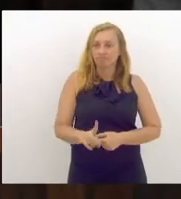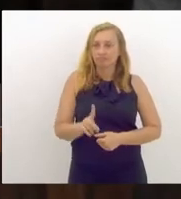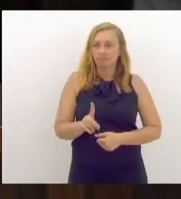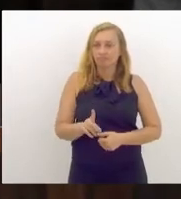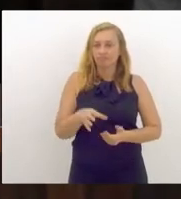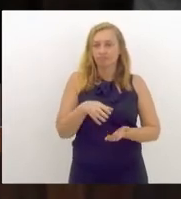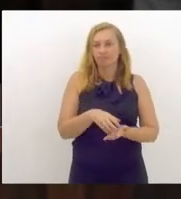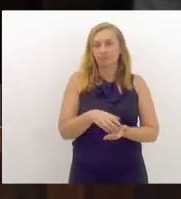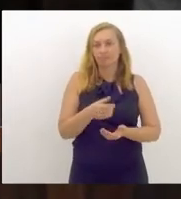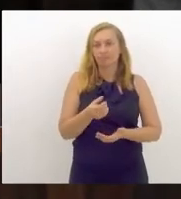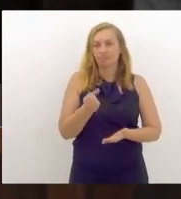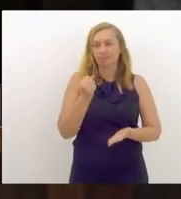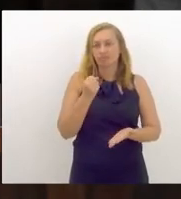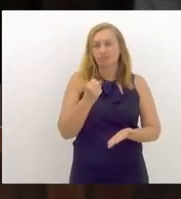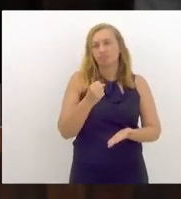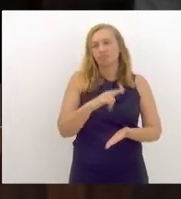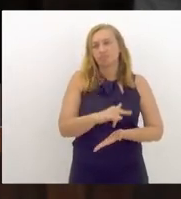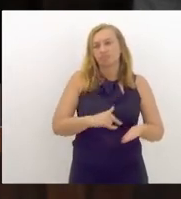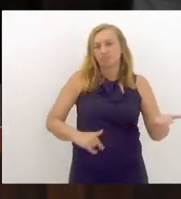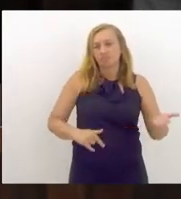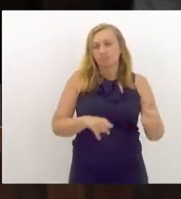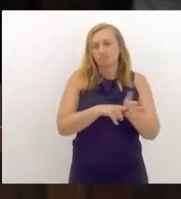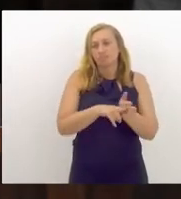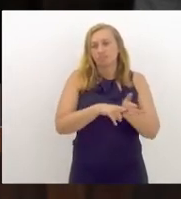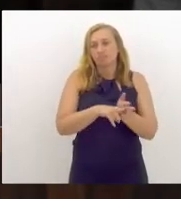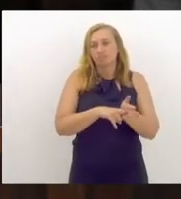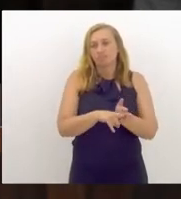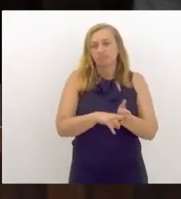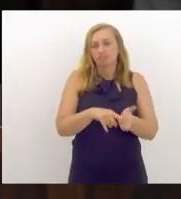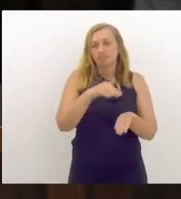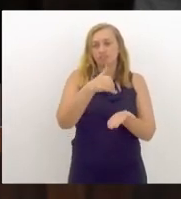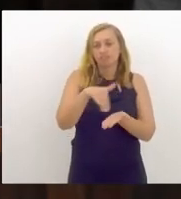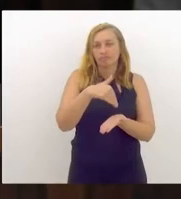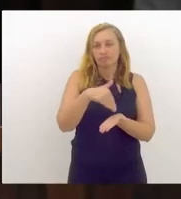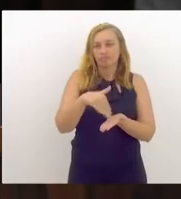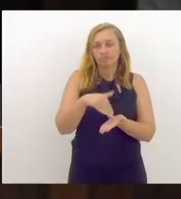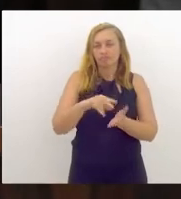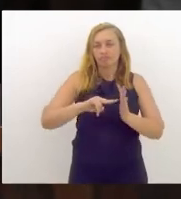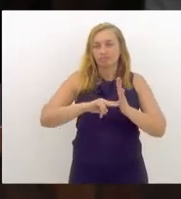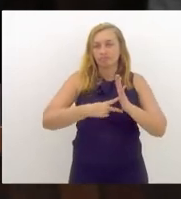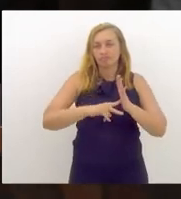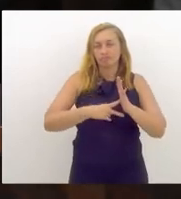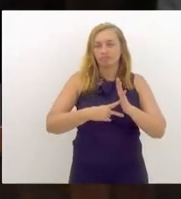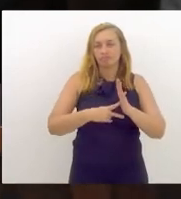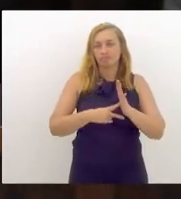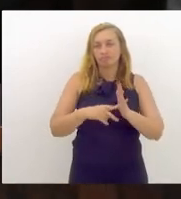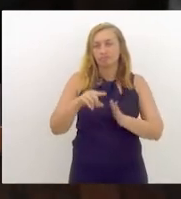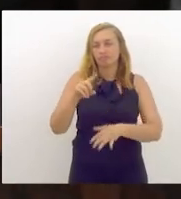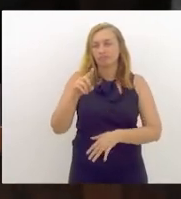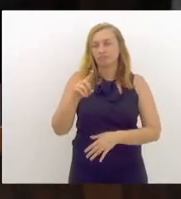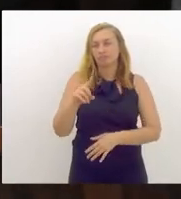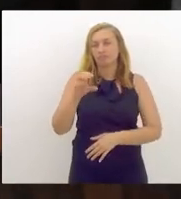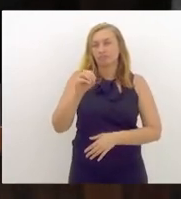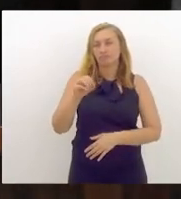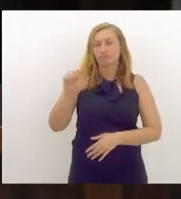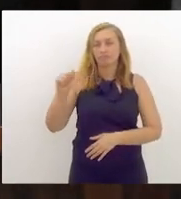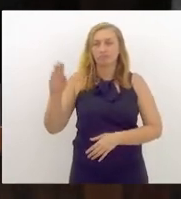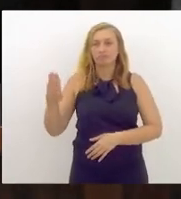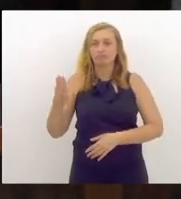centro documentação e pesquisa da OAB secretário da comissão de direito sindical da OAB Aderson